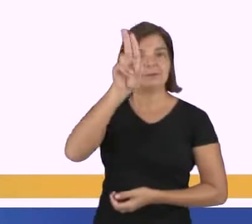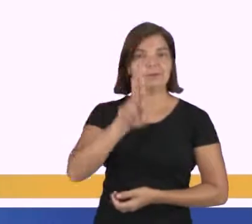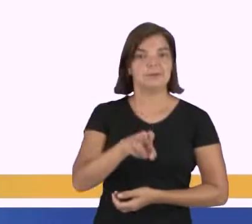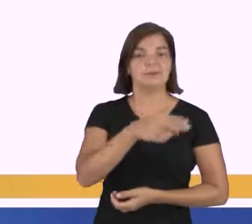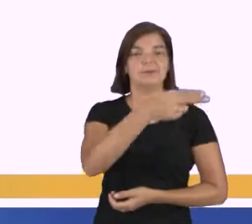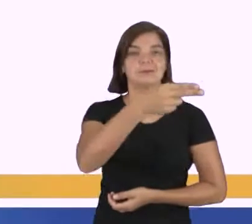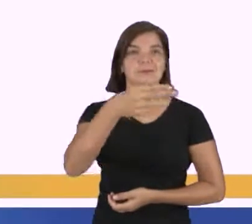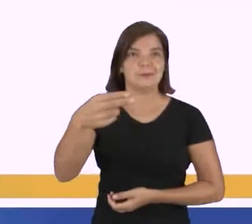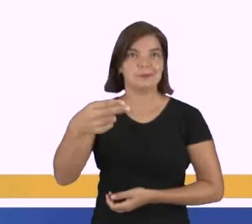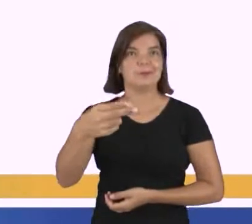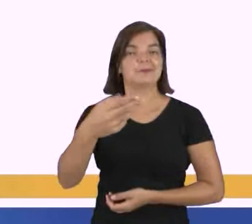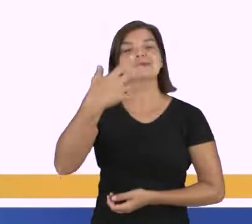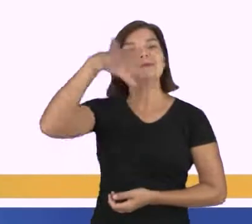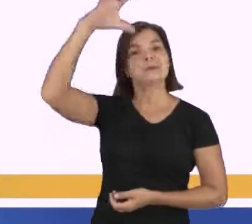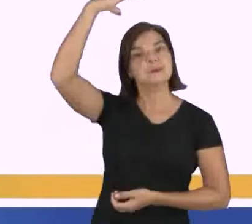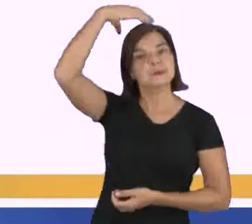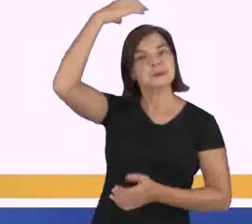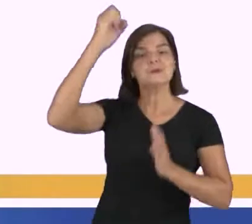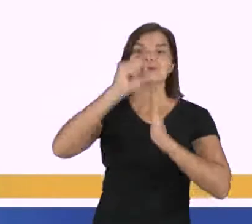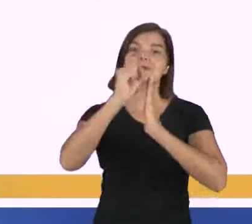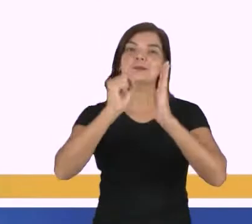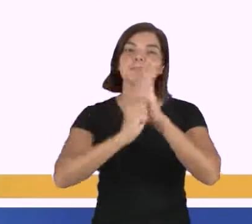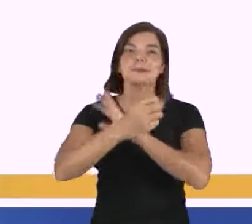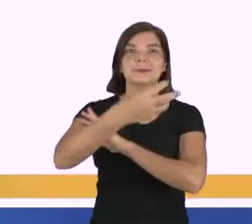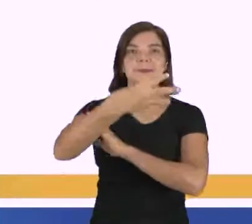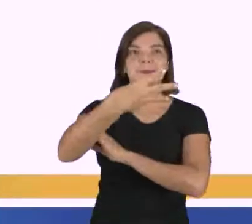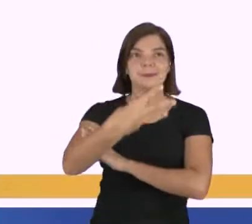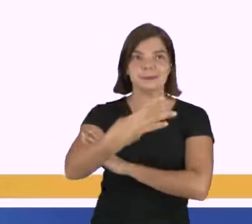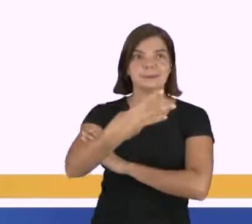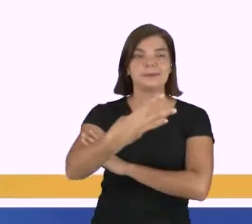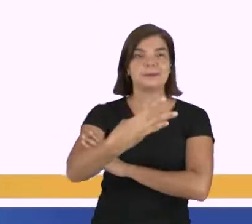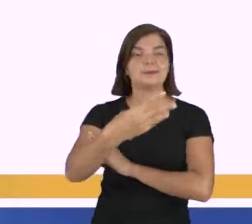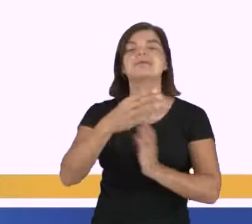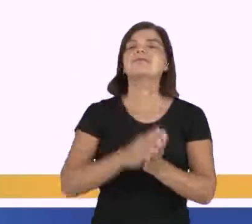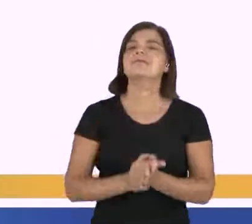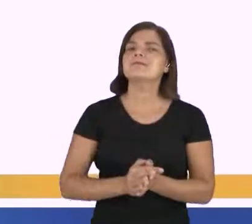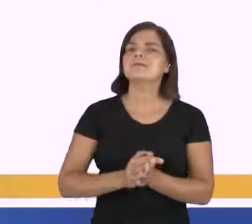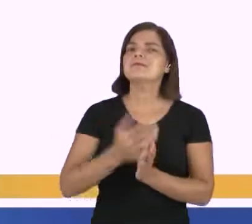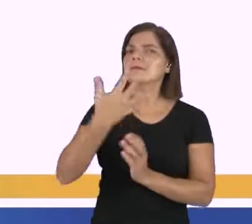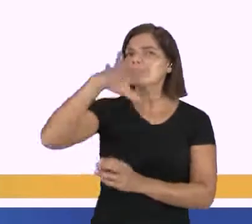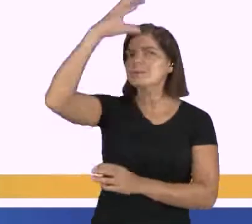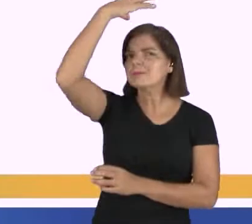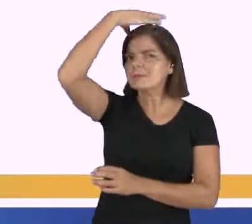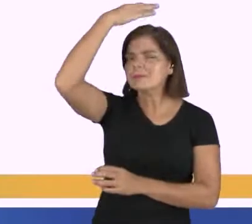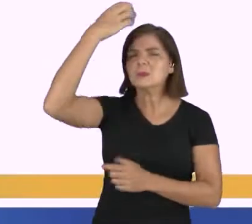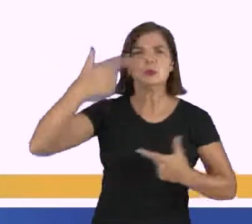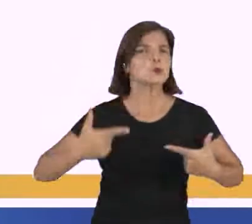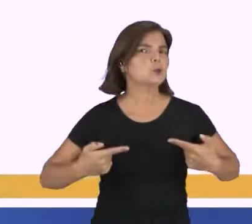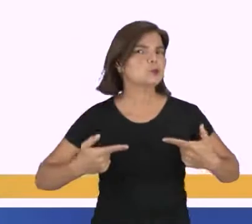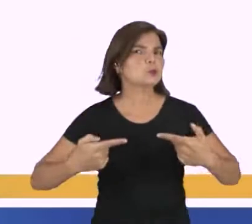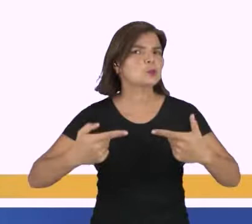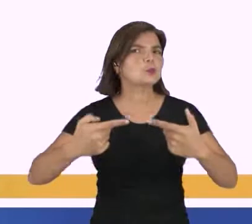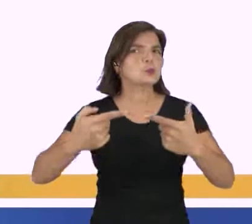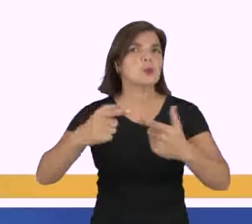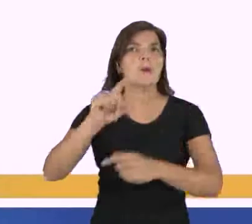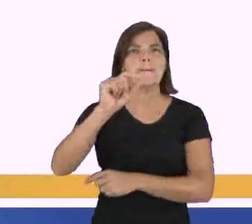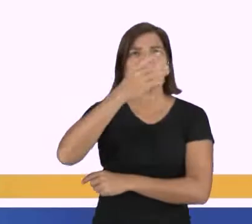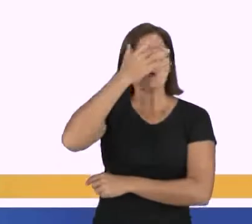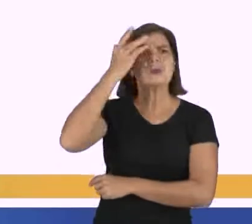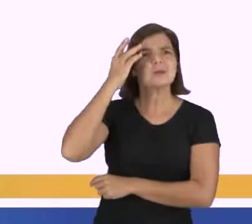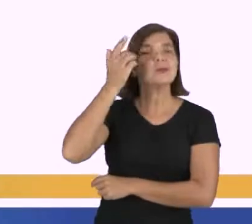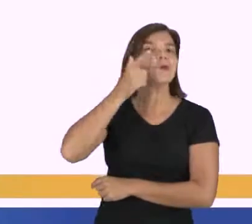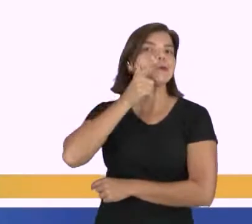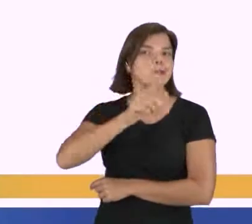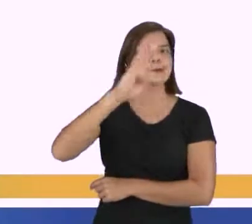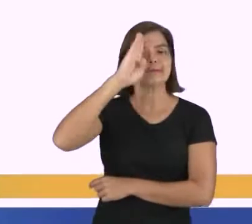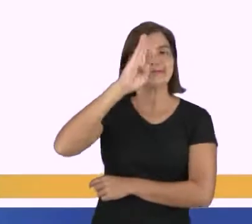Valentim viveu no Império Romano no século III. Na época, o Império estava envolvido em muitas guerras e poucos se alistavam